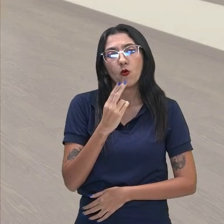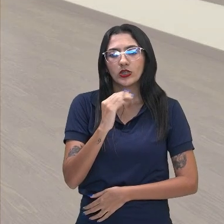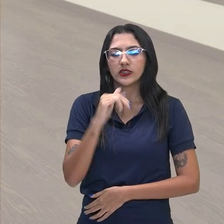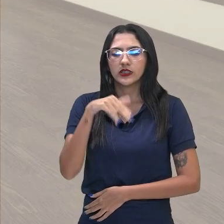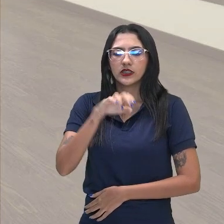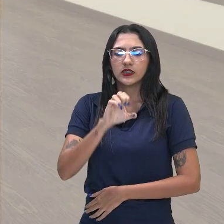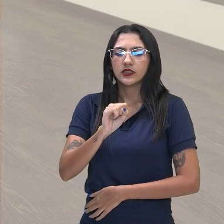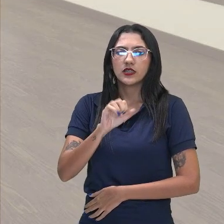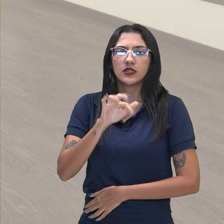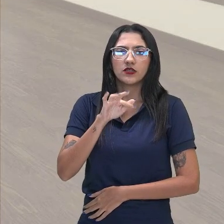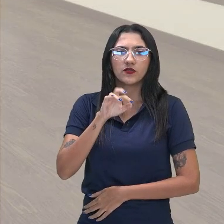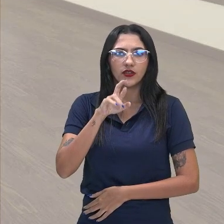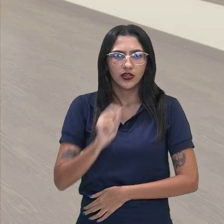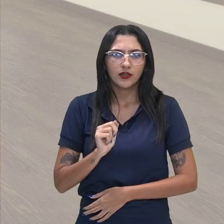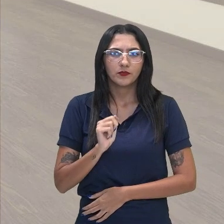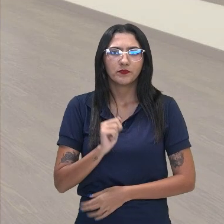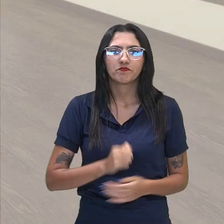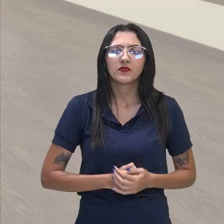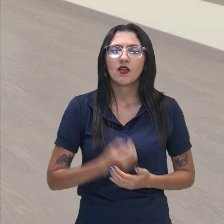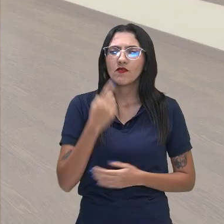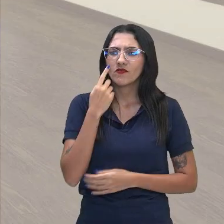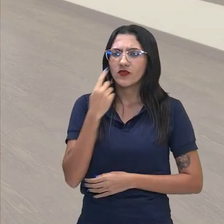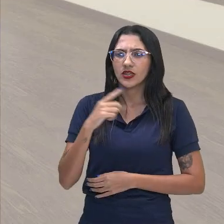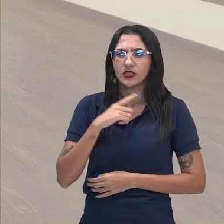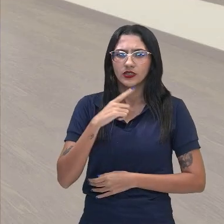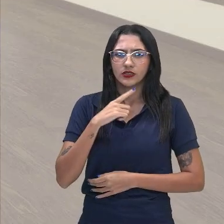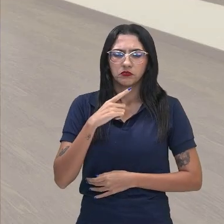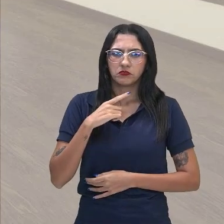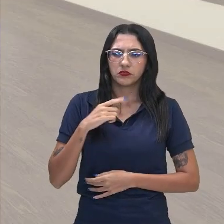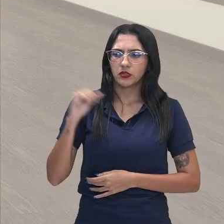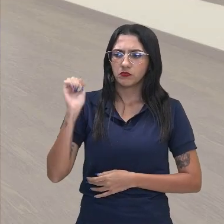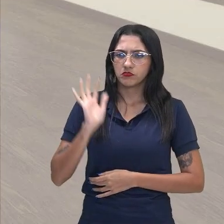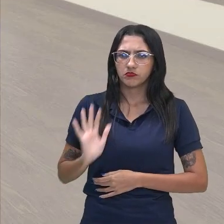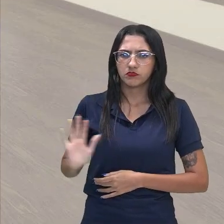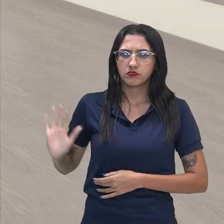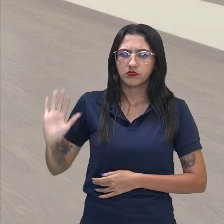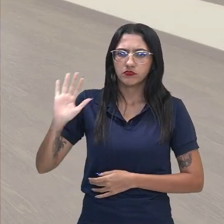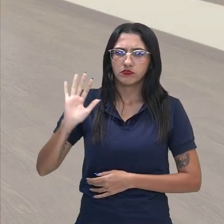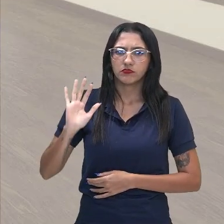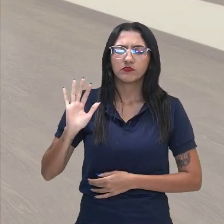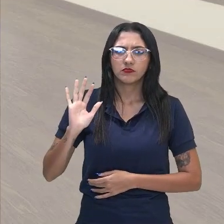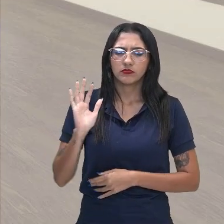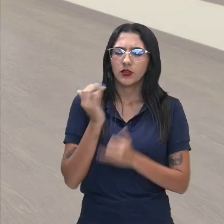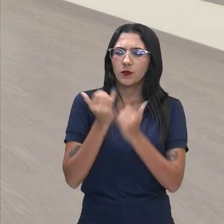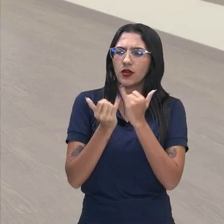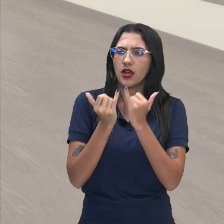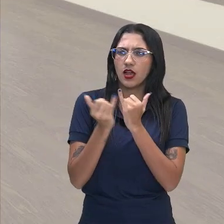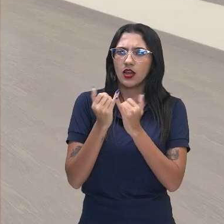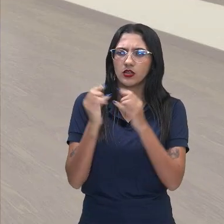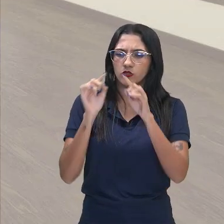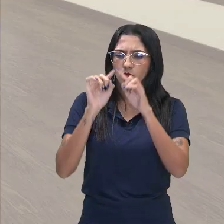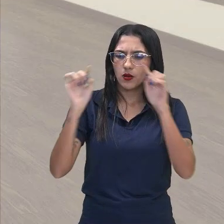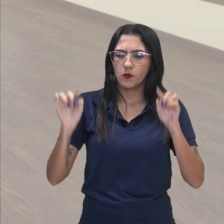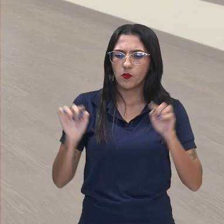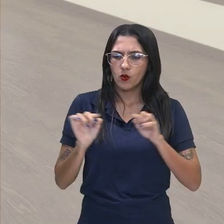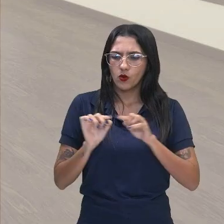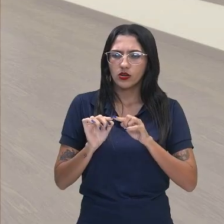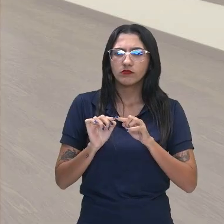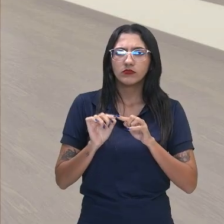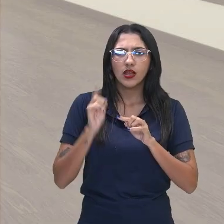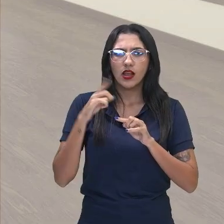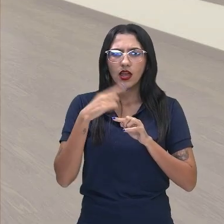Percebe que existe ao redor como se fosse uma bolha que limita, mas ao